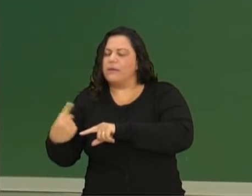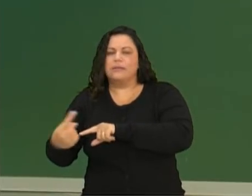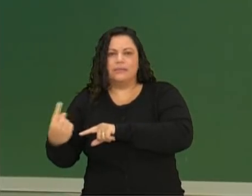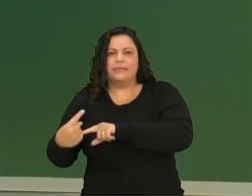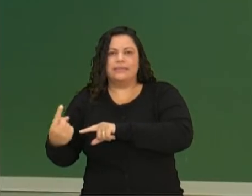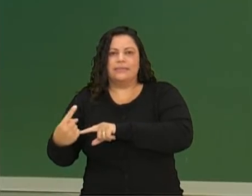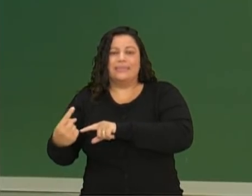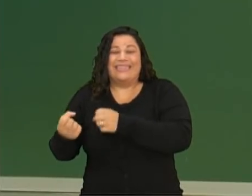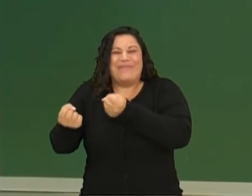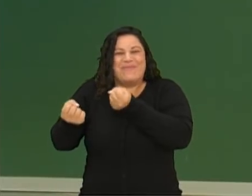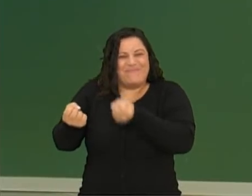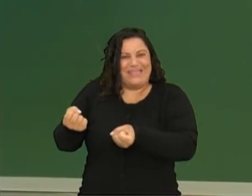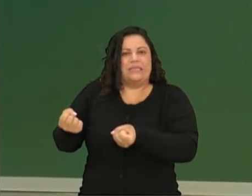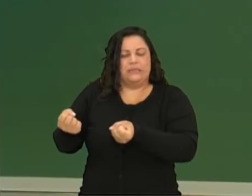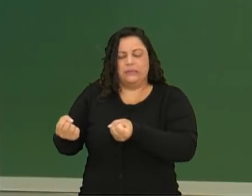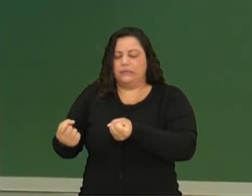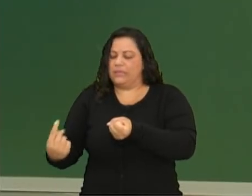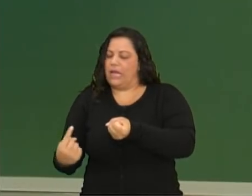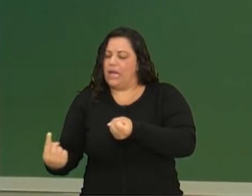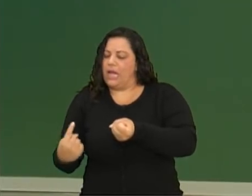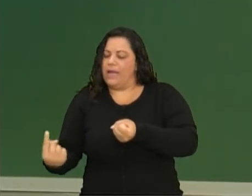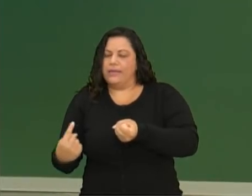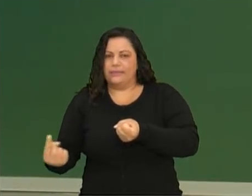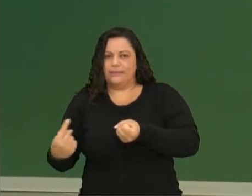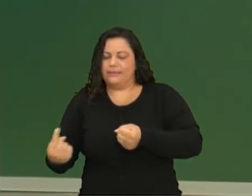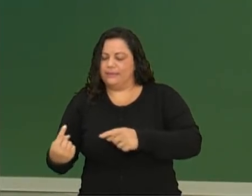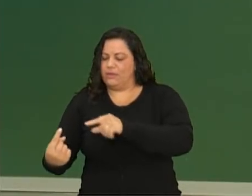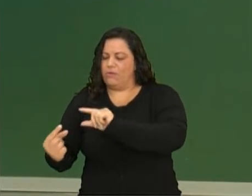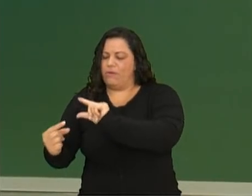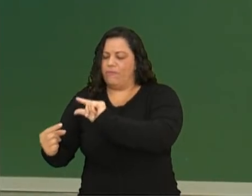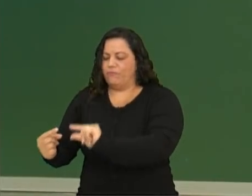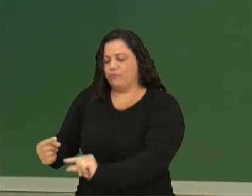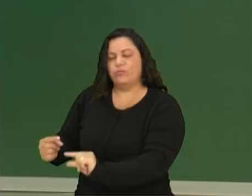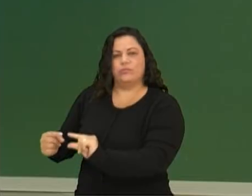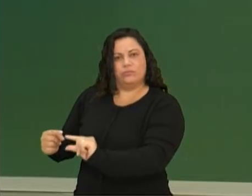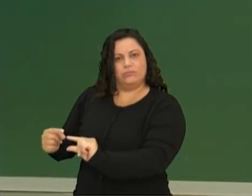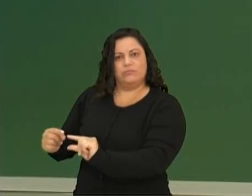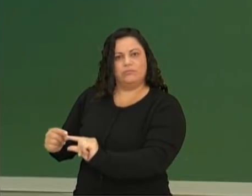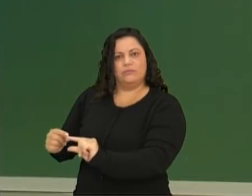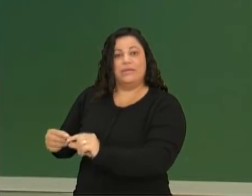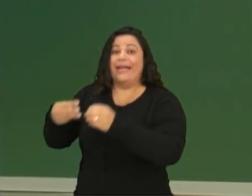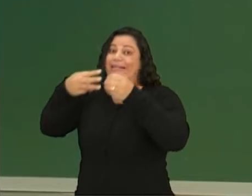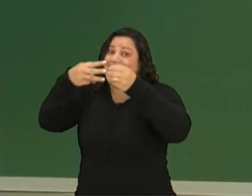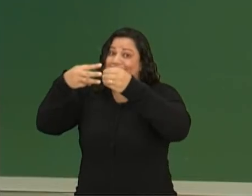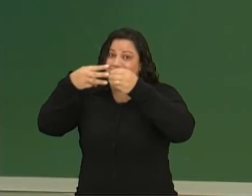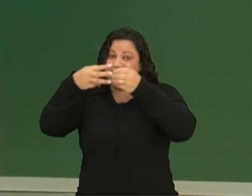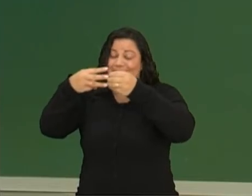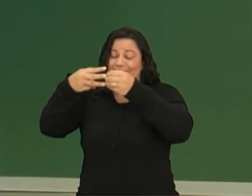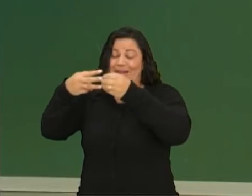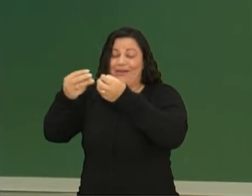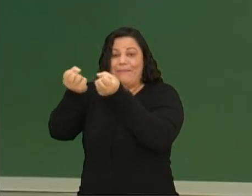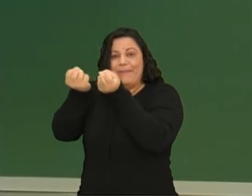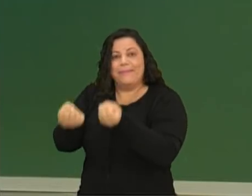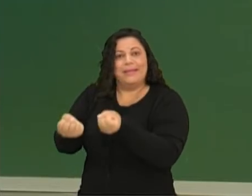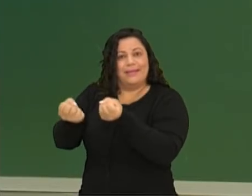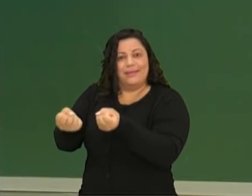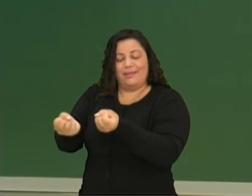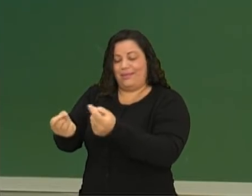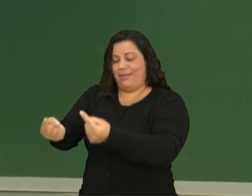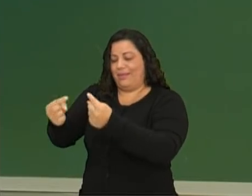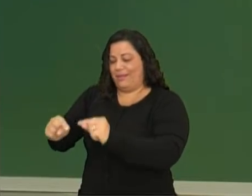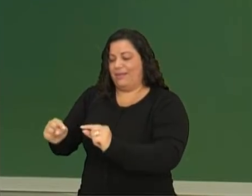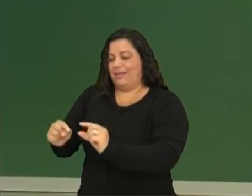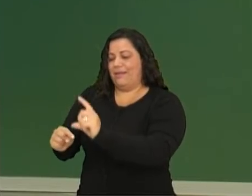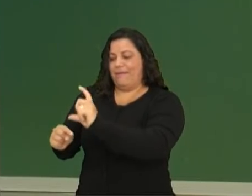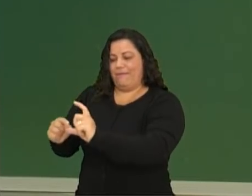mais pesada do sangue vá para o fundo. Por isso que as células mais pesadas vão ficar lá embaixo do tubinho